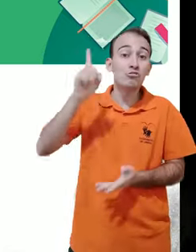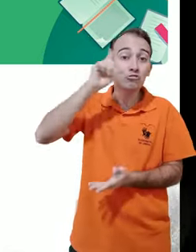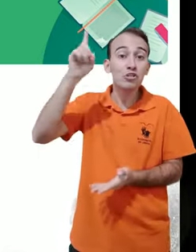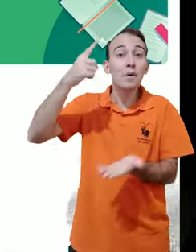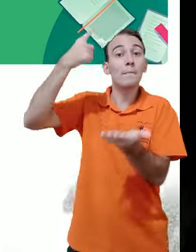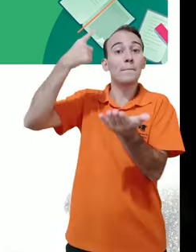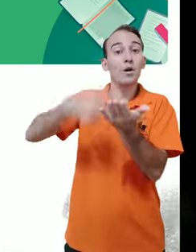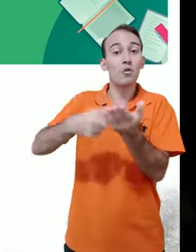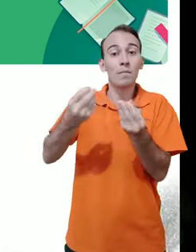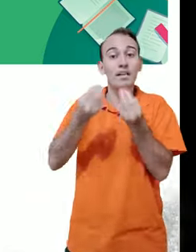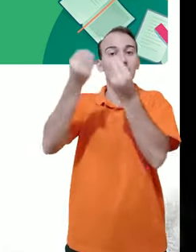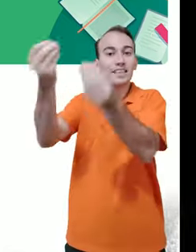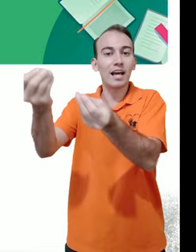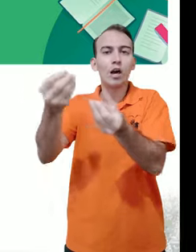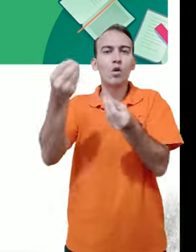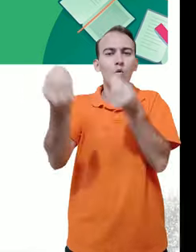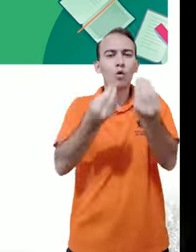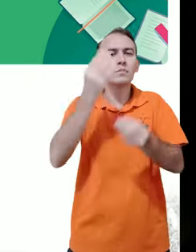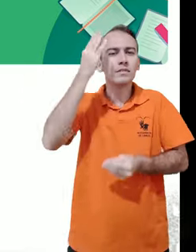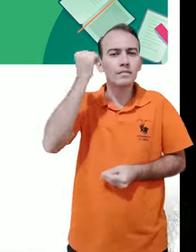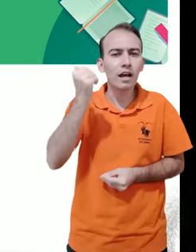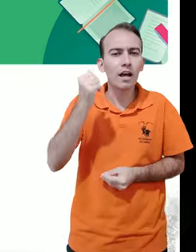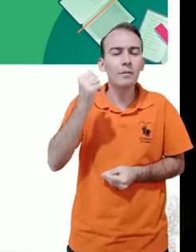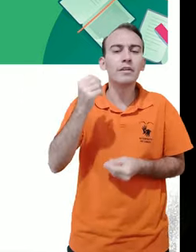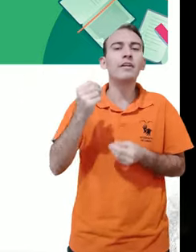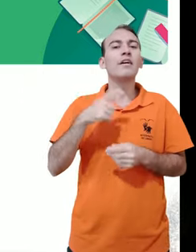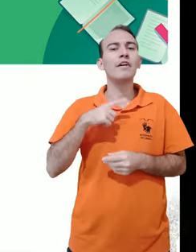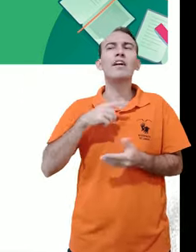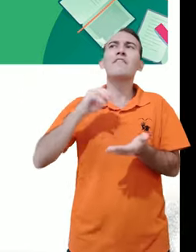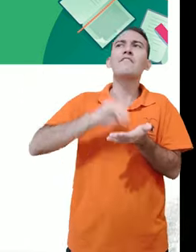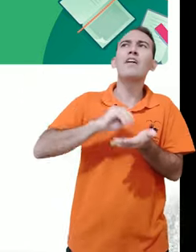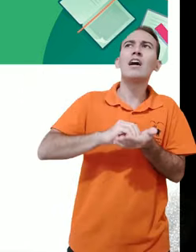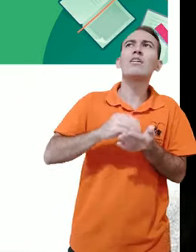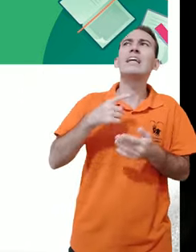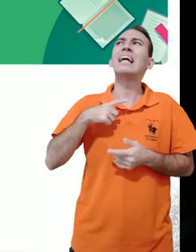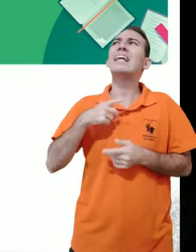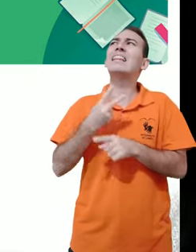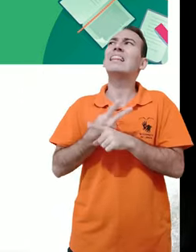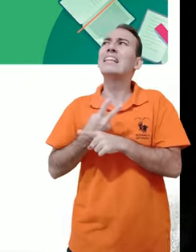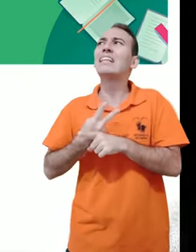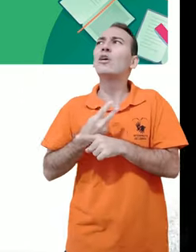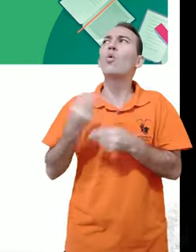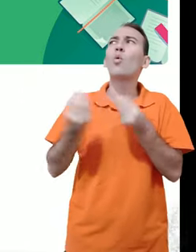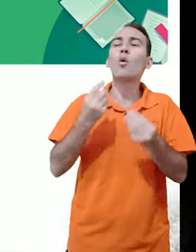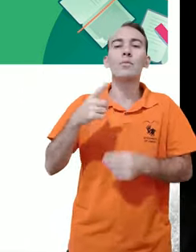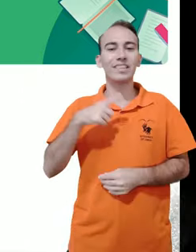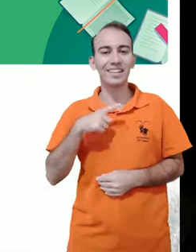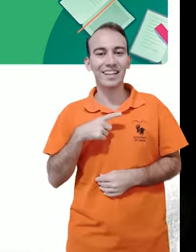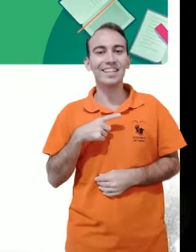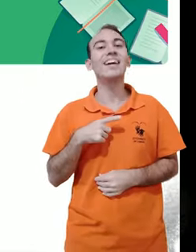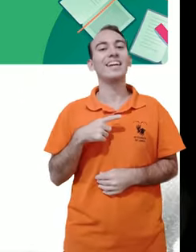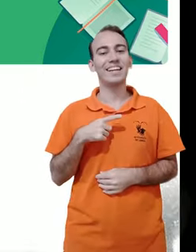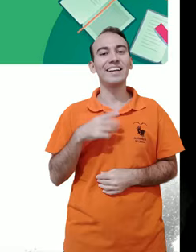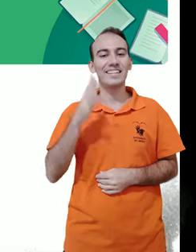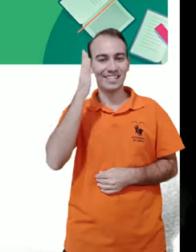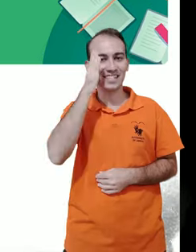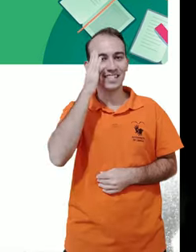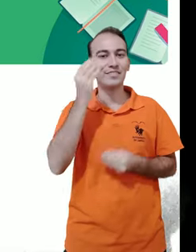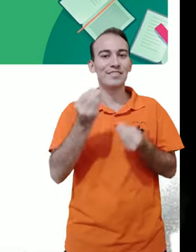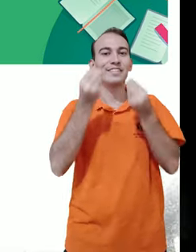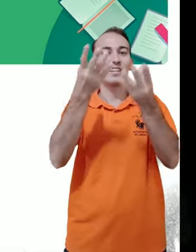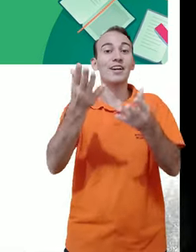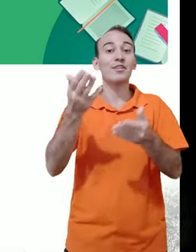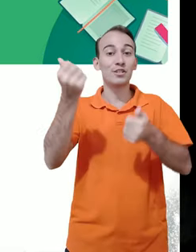aborda a diferença entre as atividades atribuídas devolvidas e pendentes caso você ainda não tenha visto para saber quais são as próximas atividades